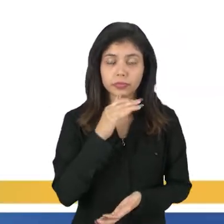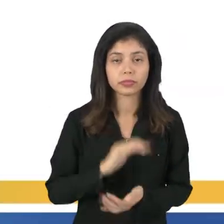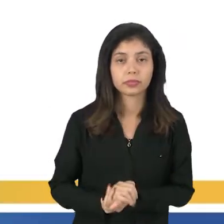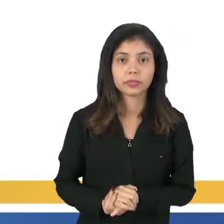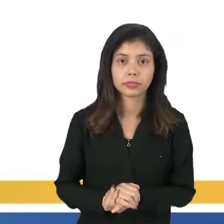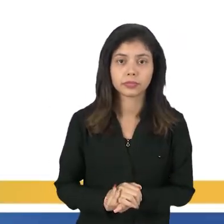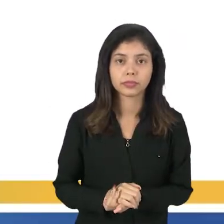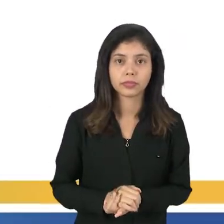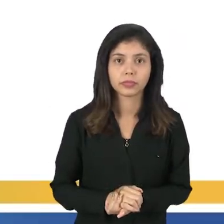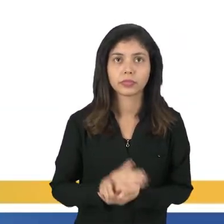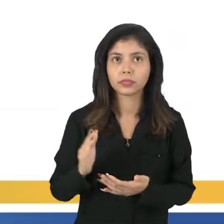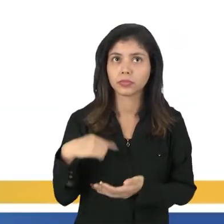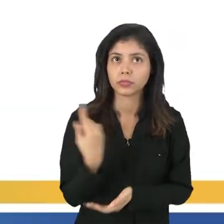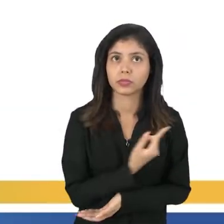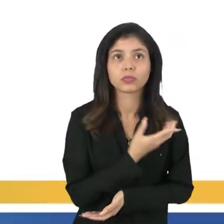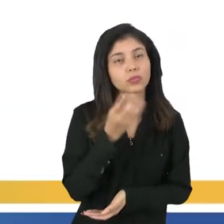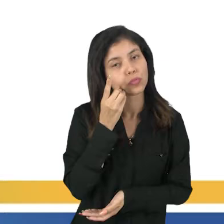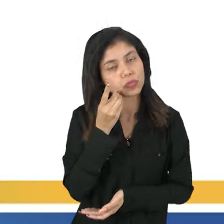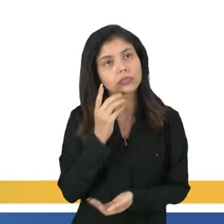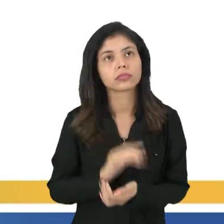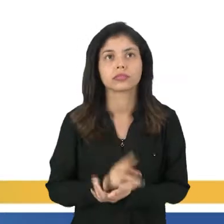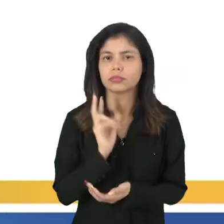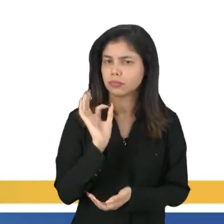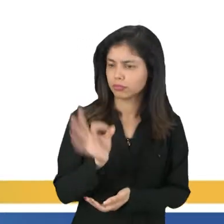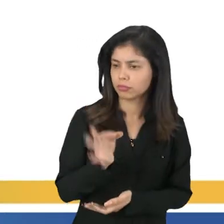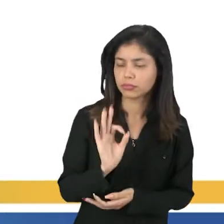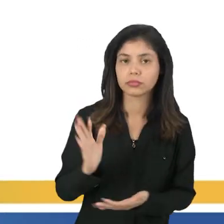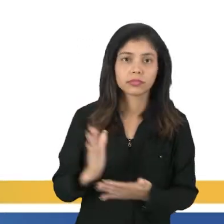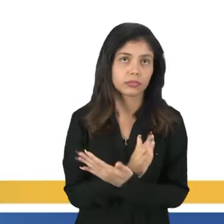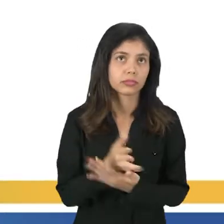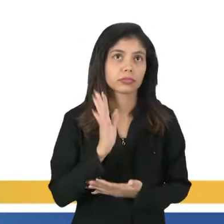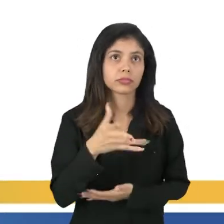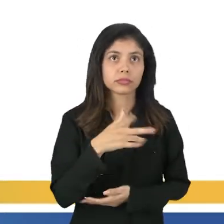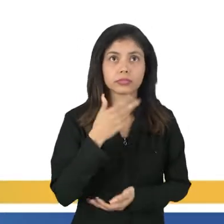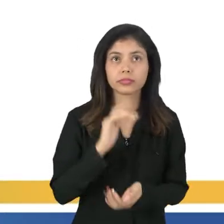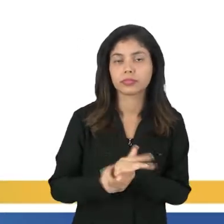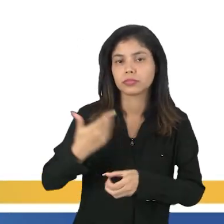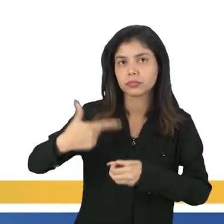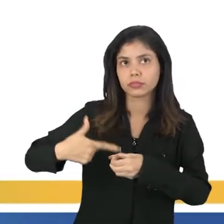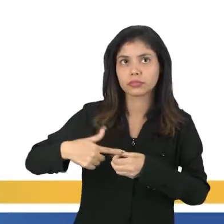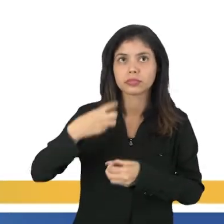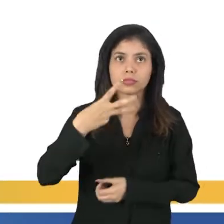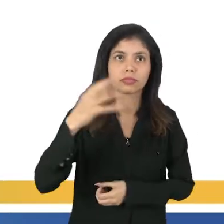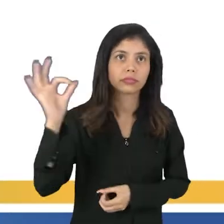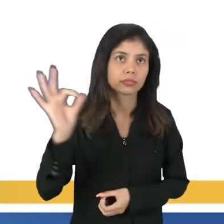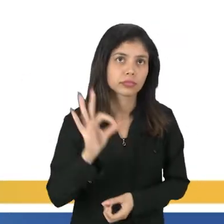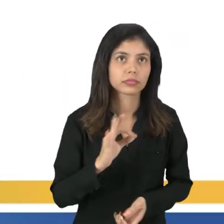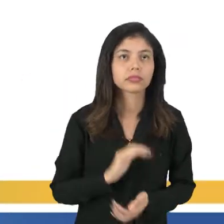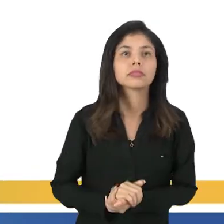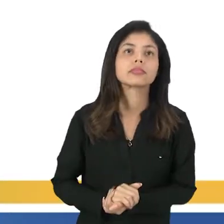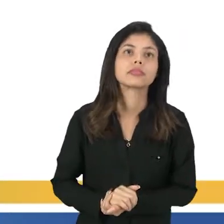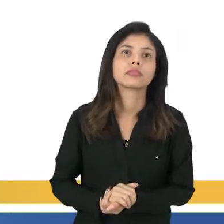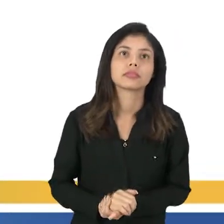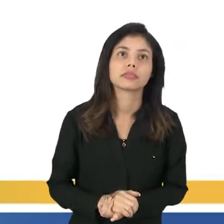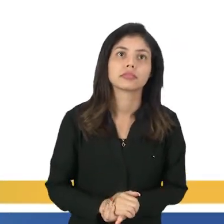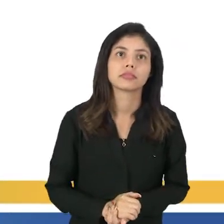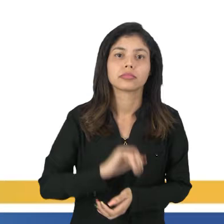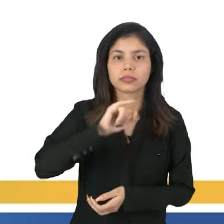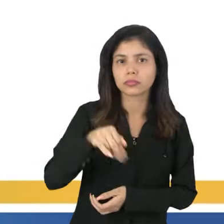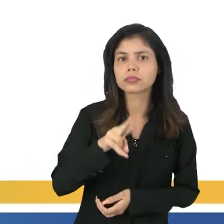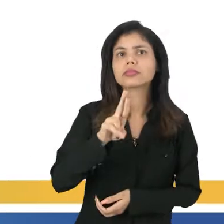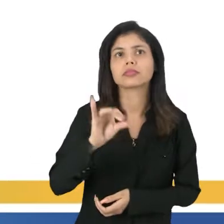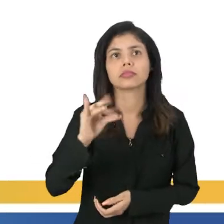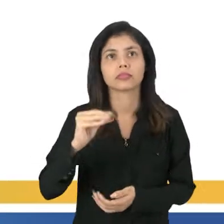Então, aqui a gente vê alguns exemplos do dia a dia. Com certeza alguém já falou, a gasolina aumentou 3%, ou que os juros da poupança